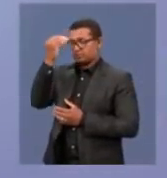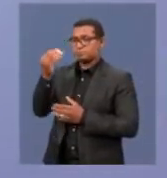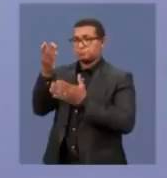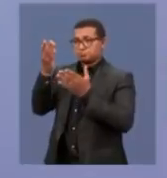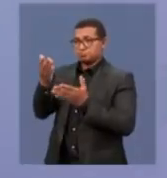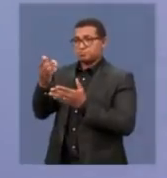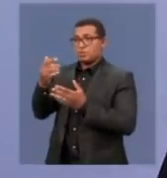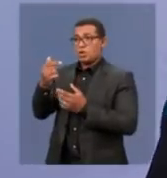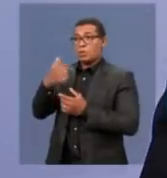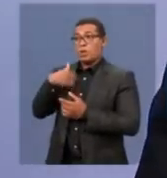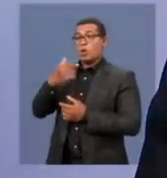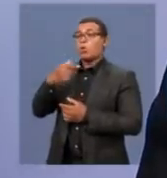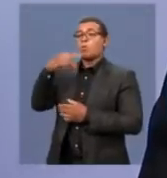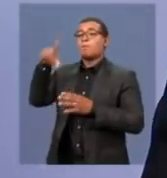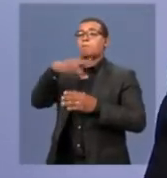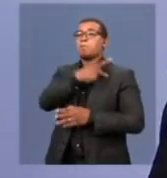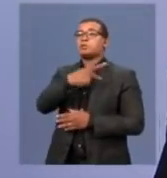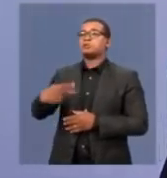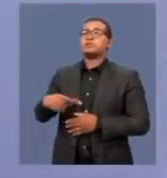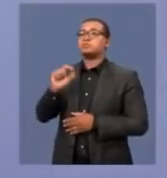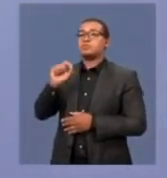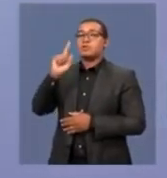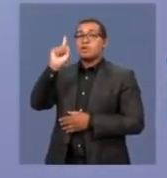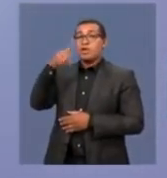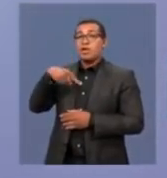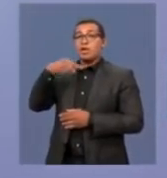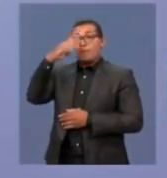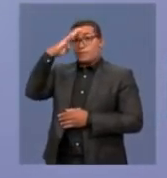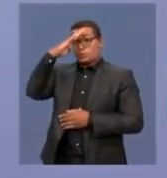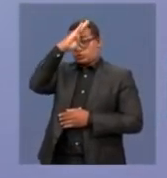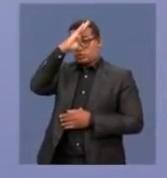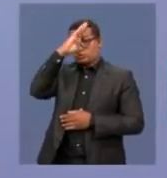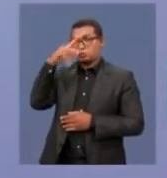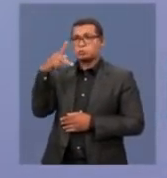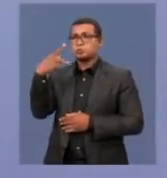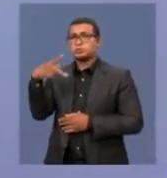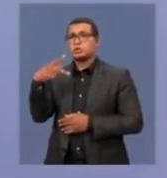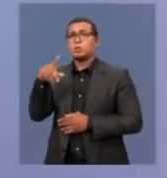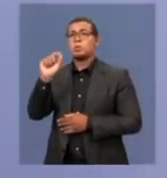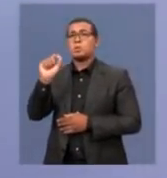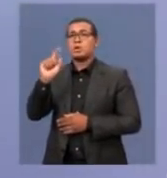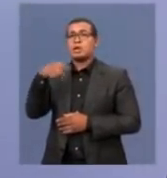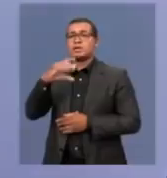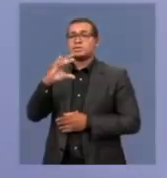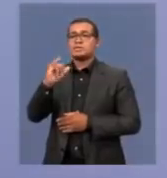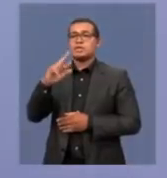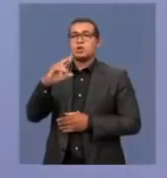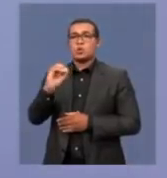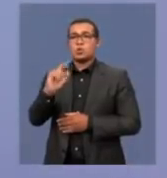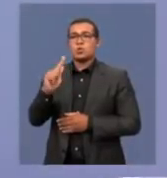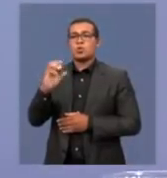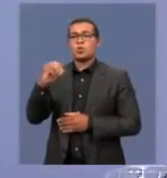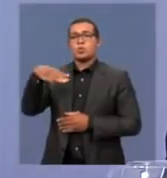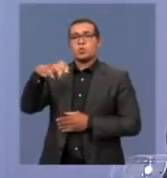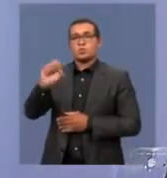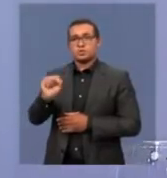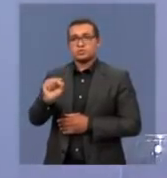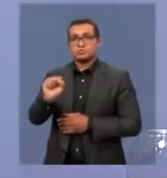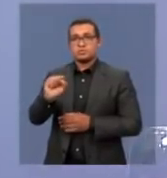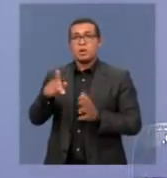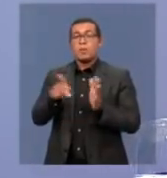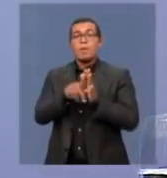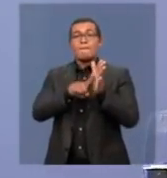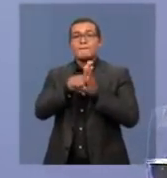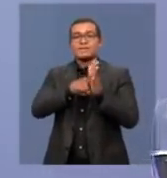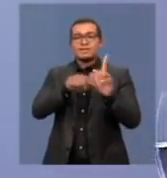presidente já emocionaram seu candidato a presidente ciro gomes as pesquisas do ibope de